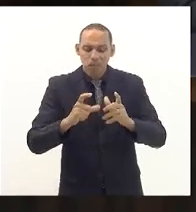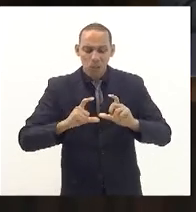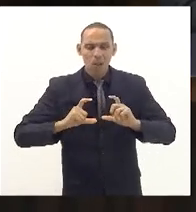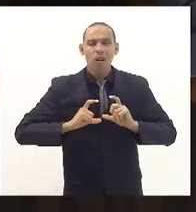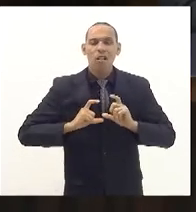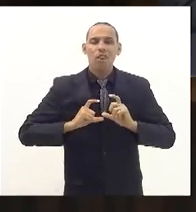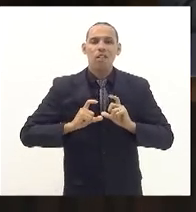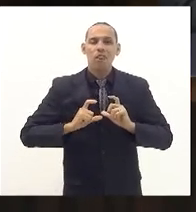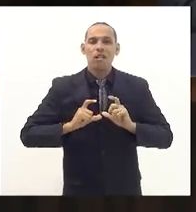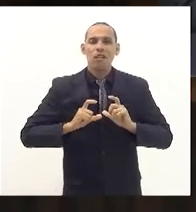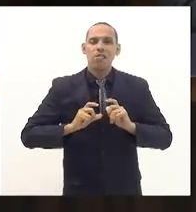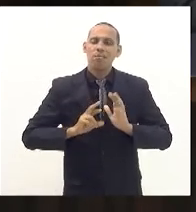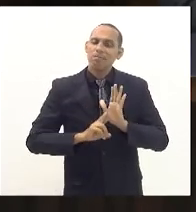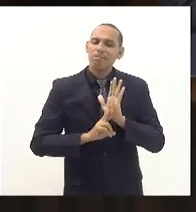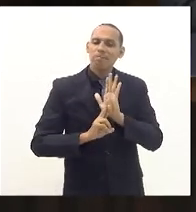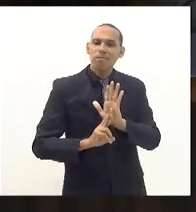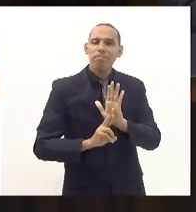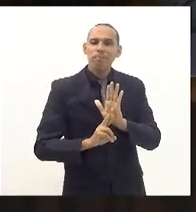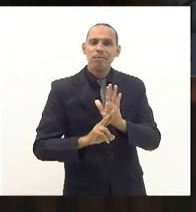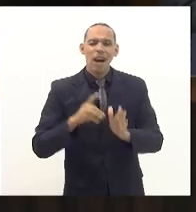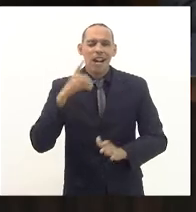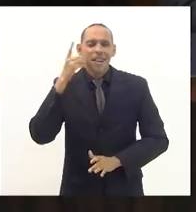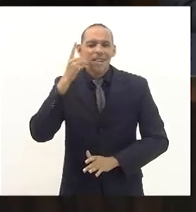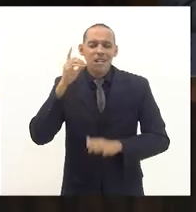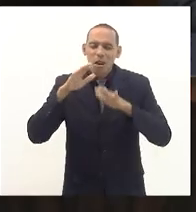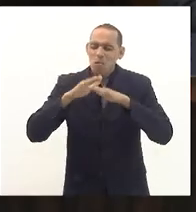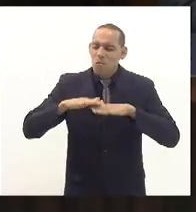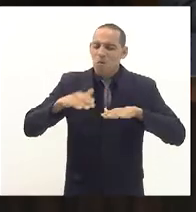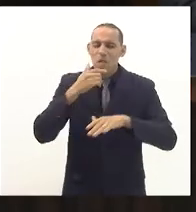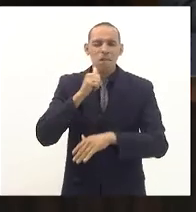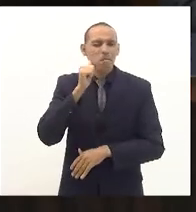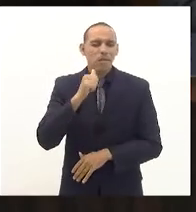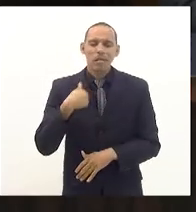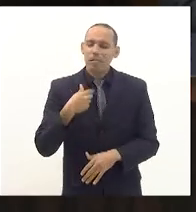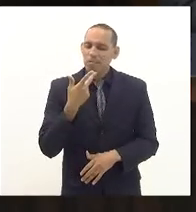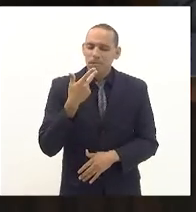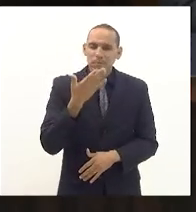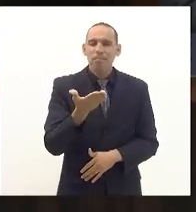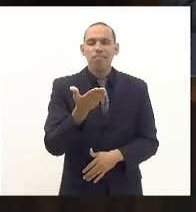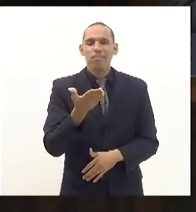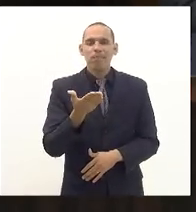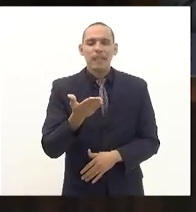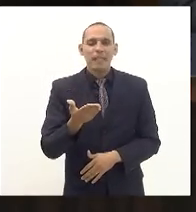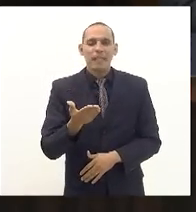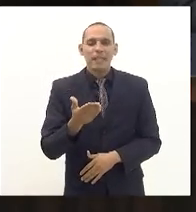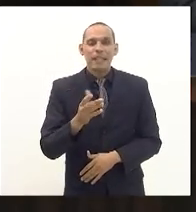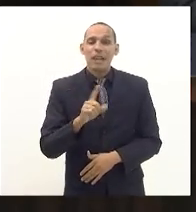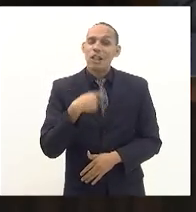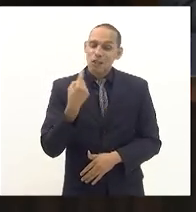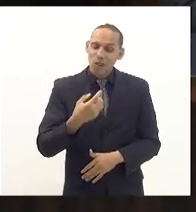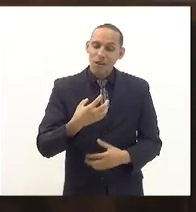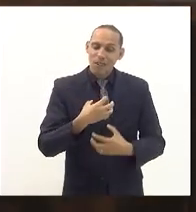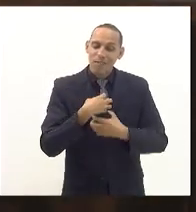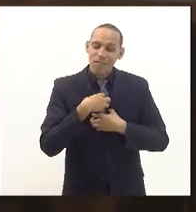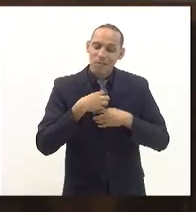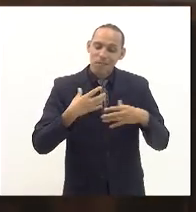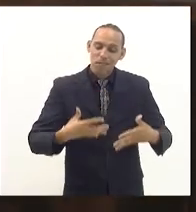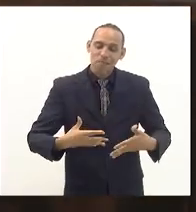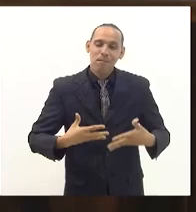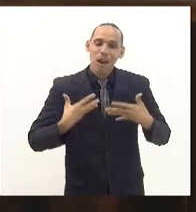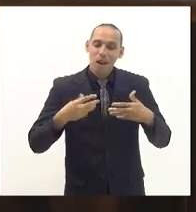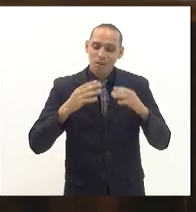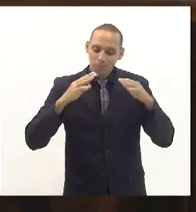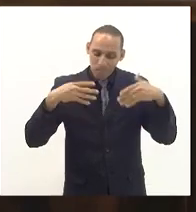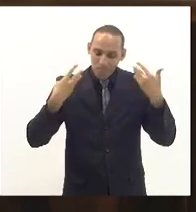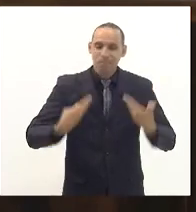em nome aqui de todos os as deputadas e deputados quero dizer quem se sente homenageado na Assembleia Legislativa